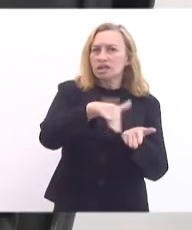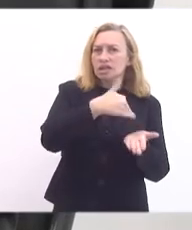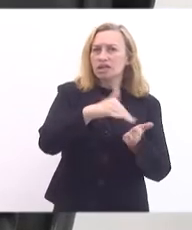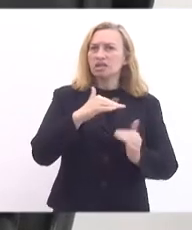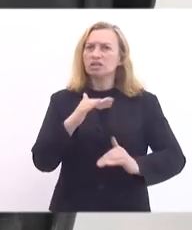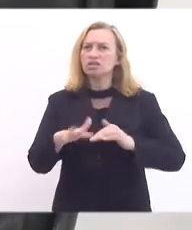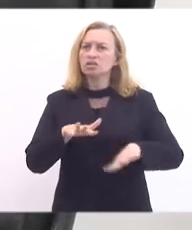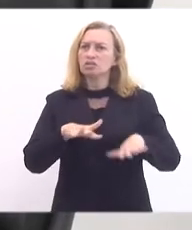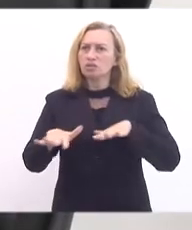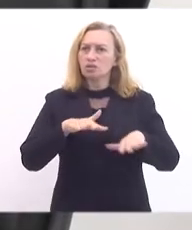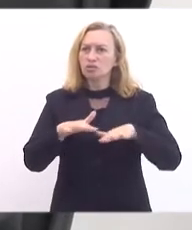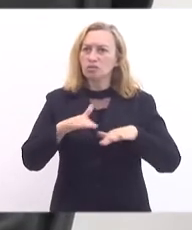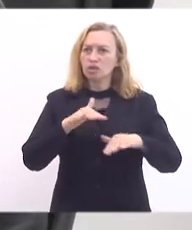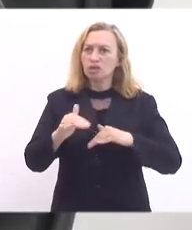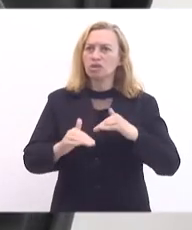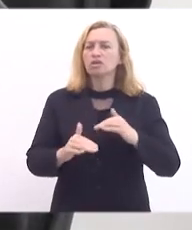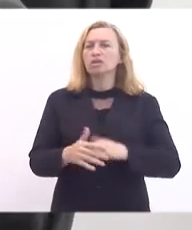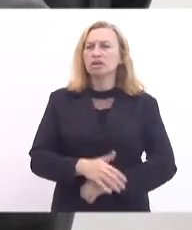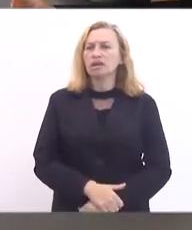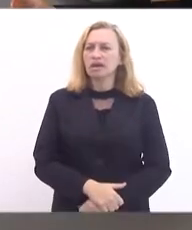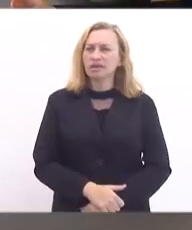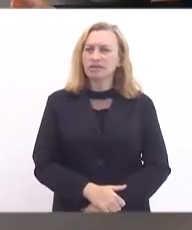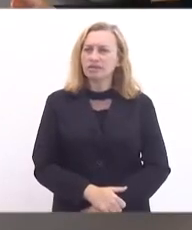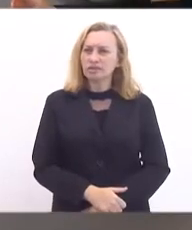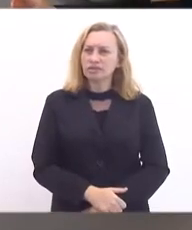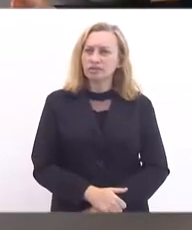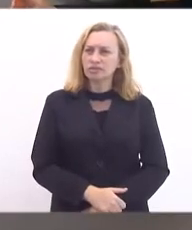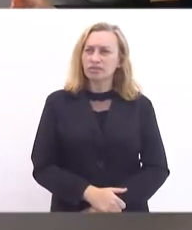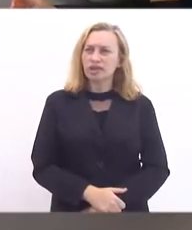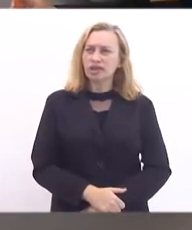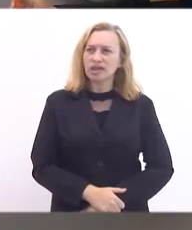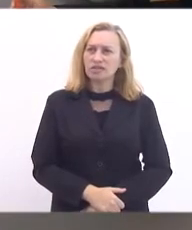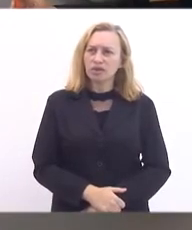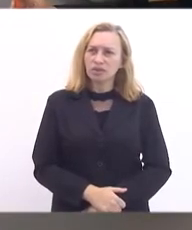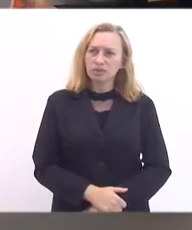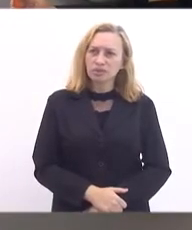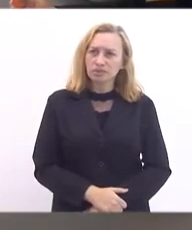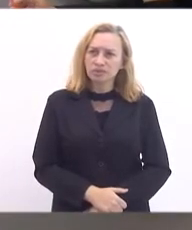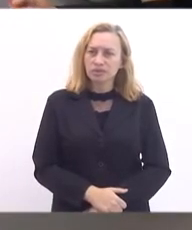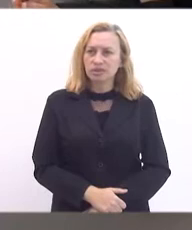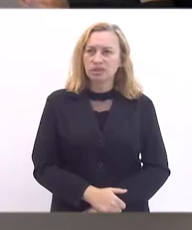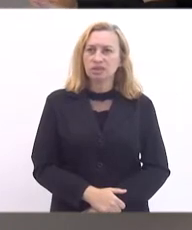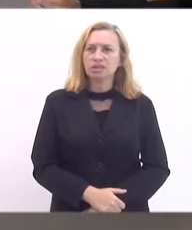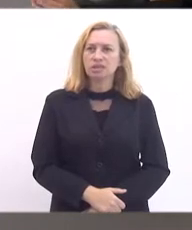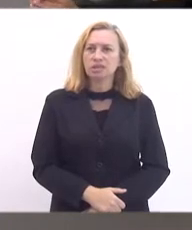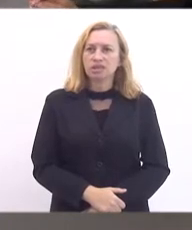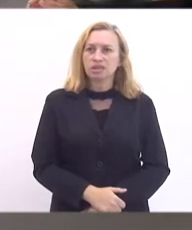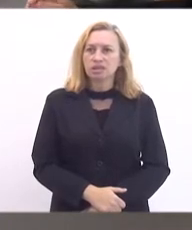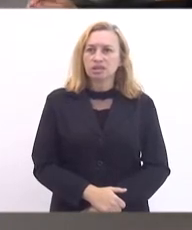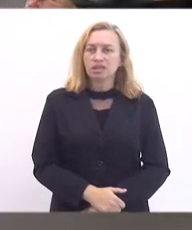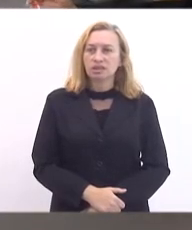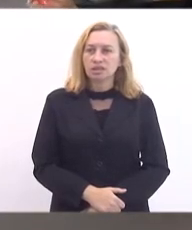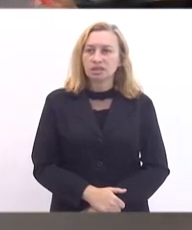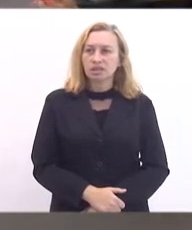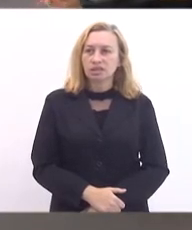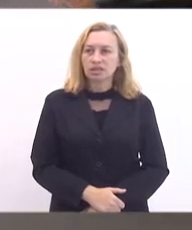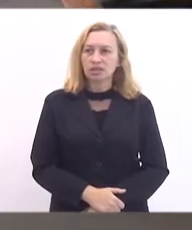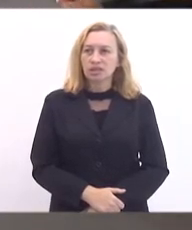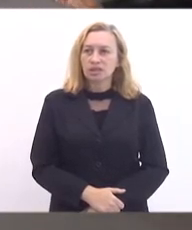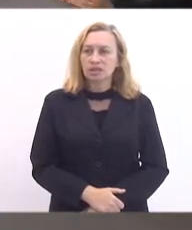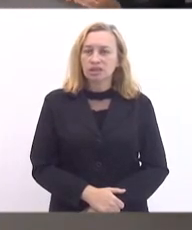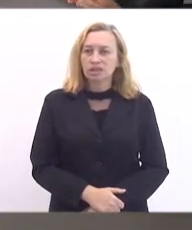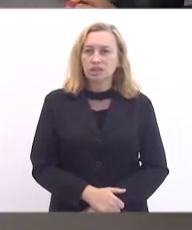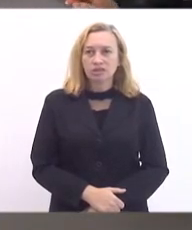econômico e e vai apresentar aqui